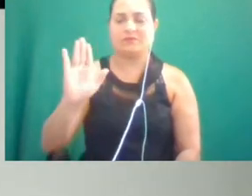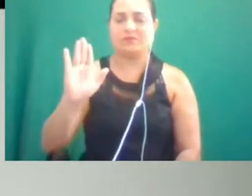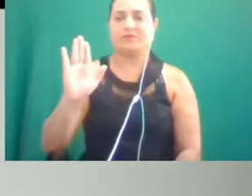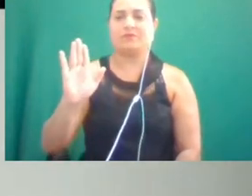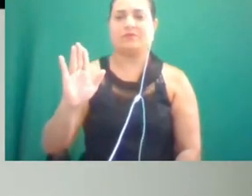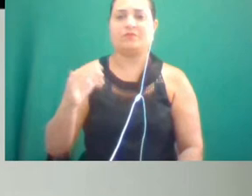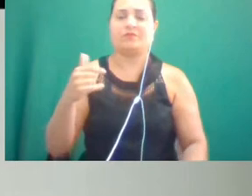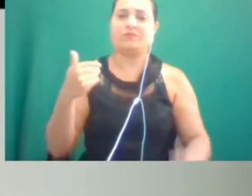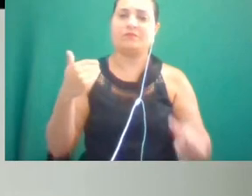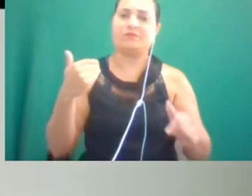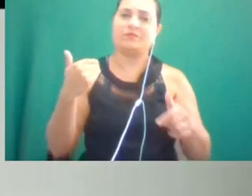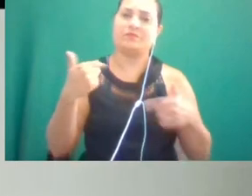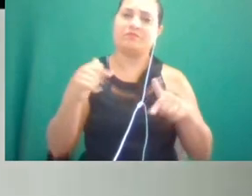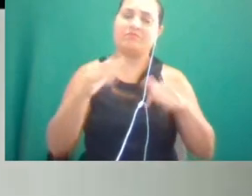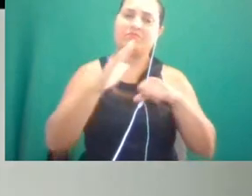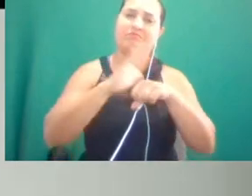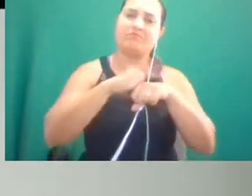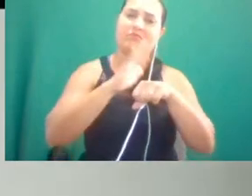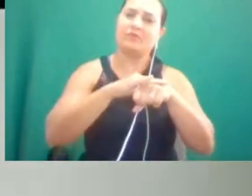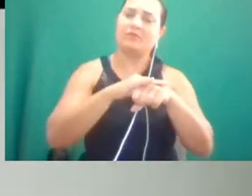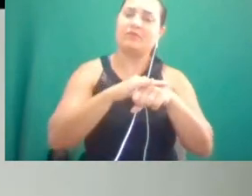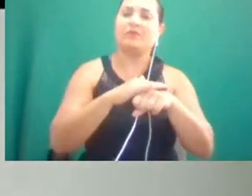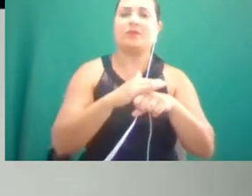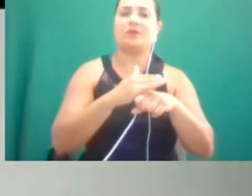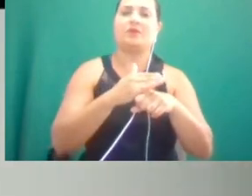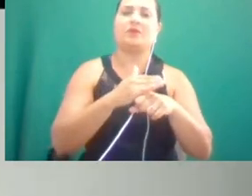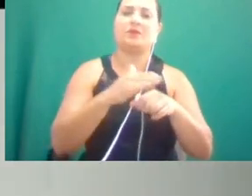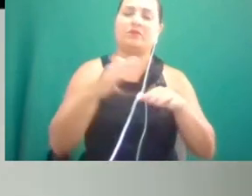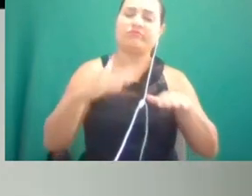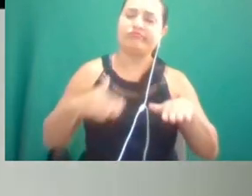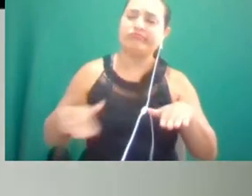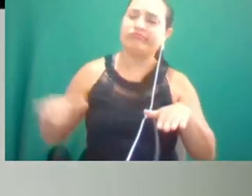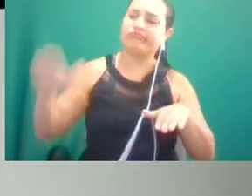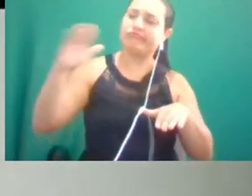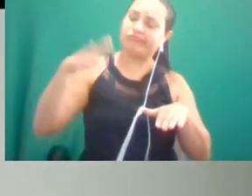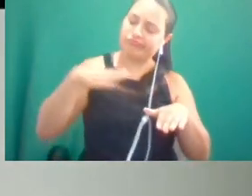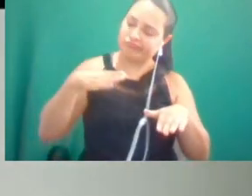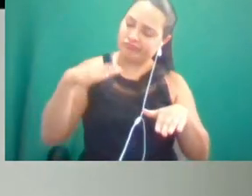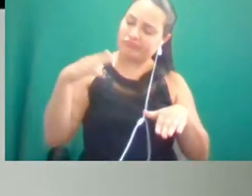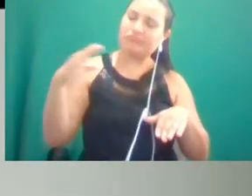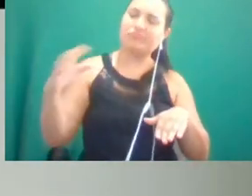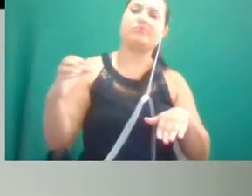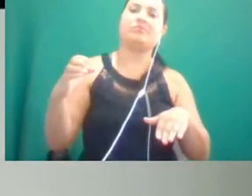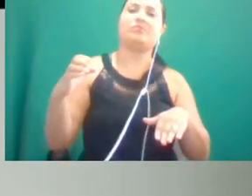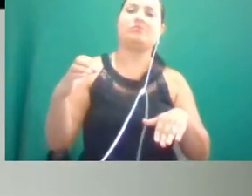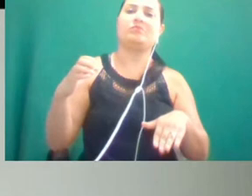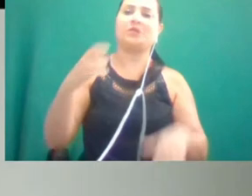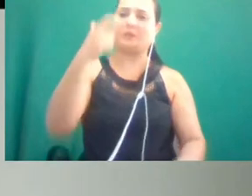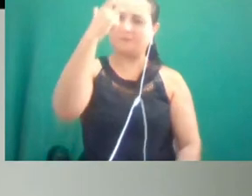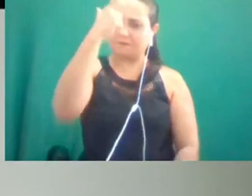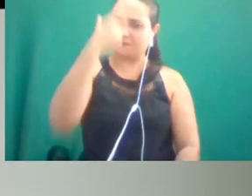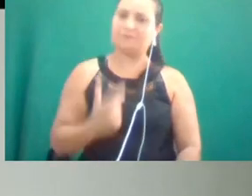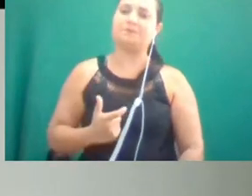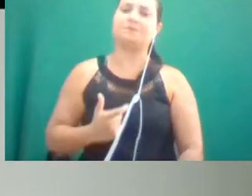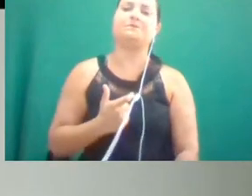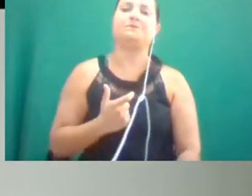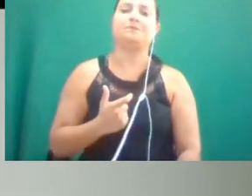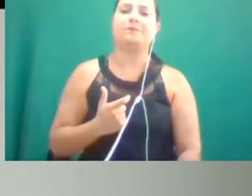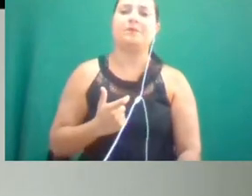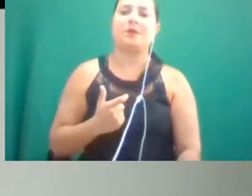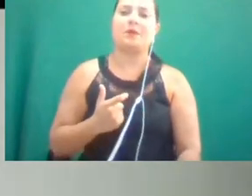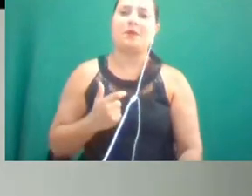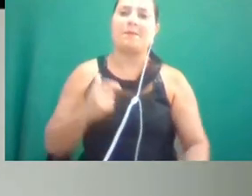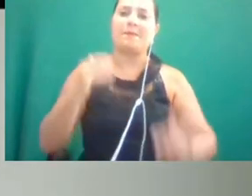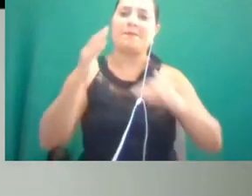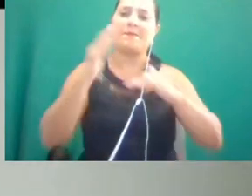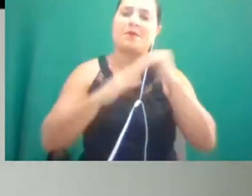sobretudo no que tange à preservação e uso racional